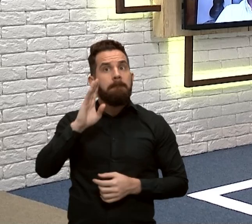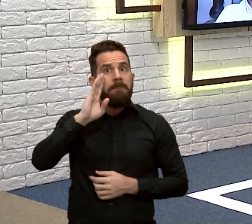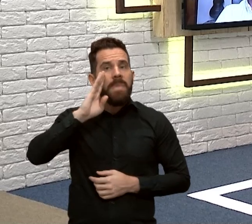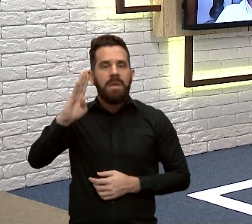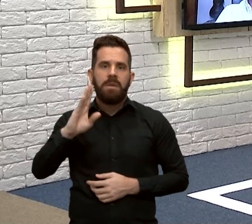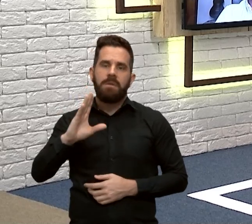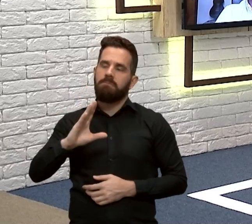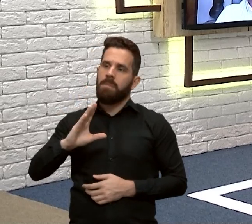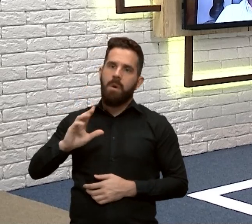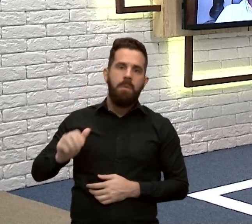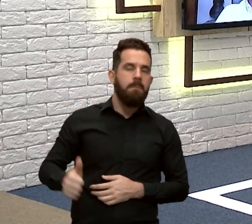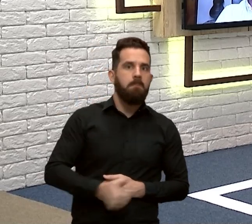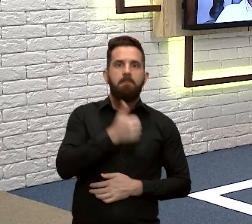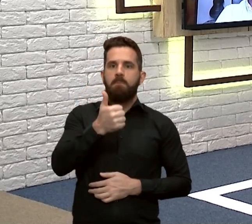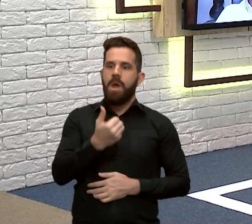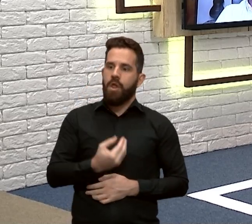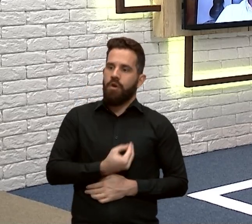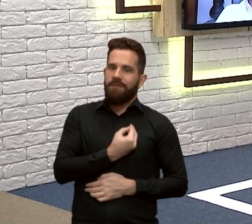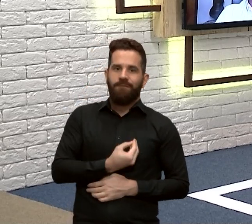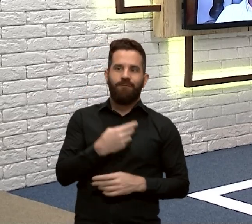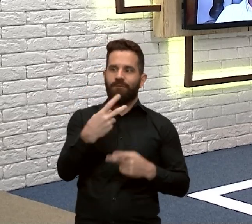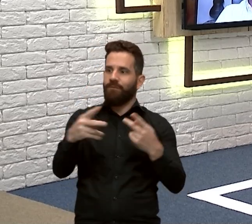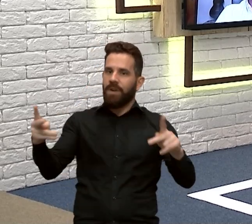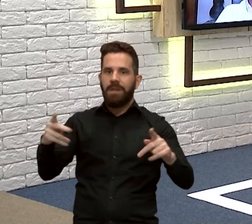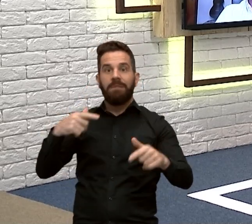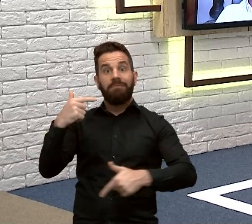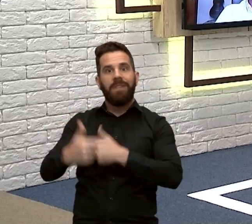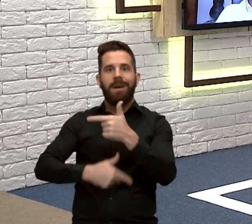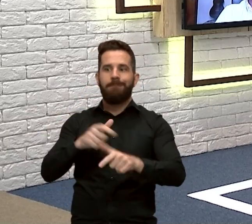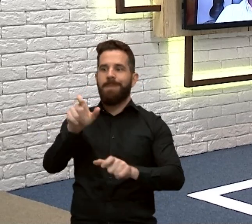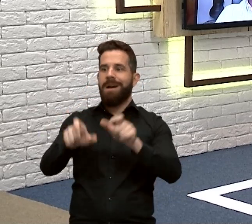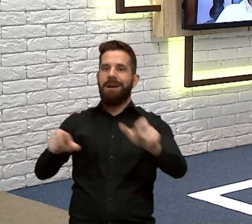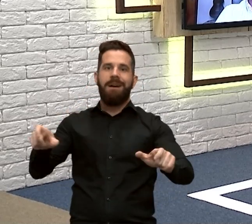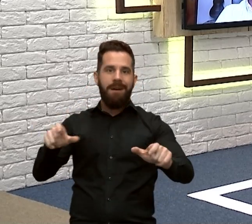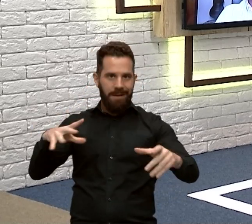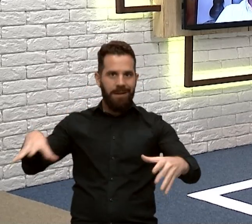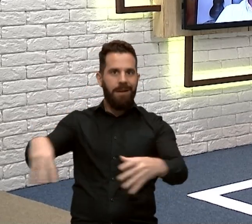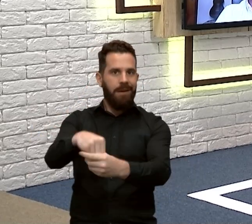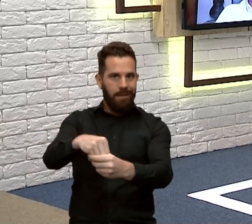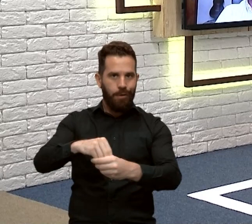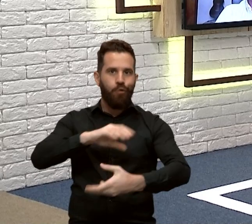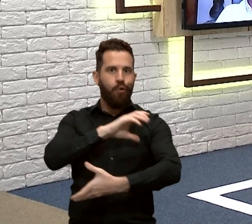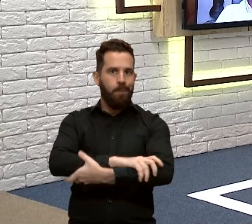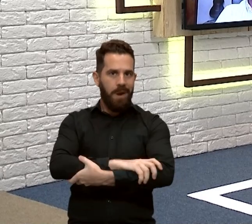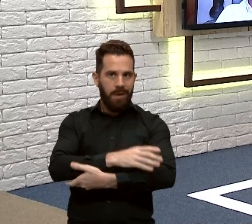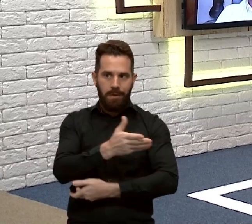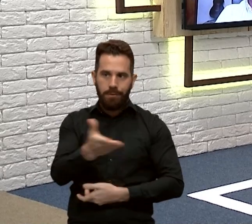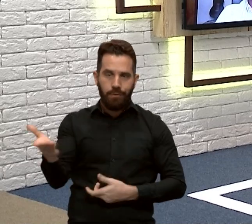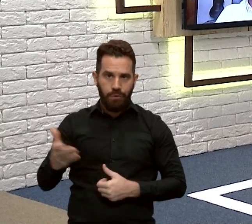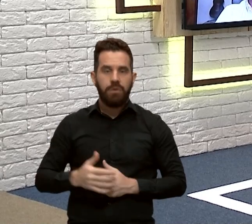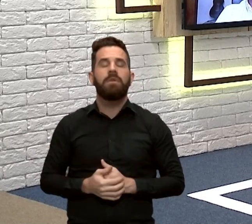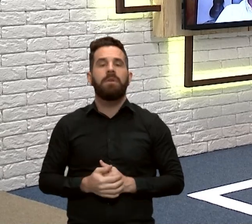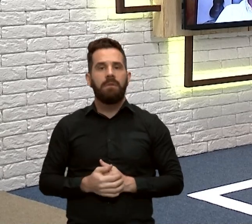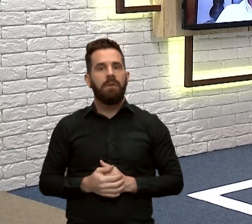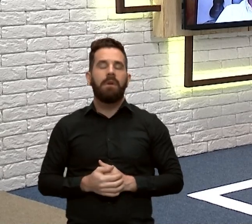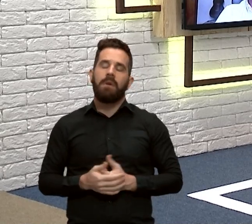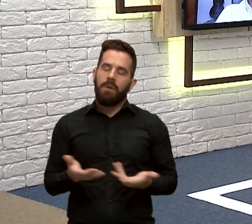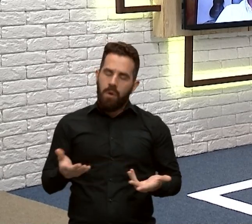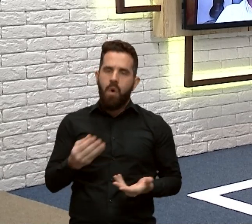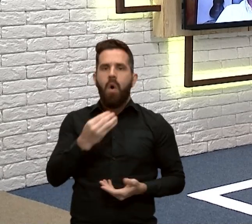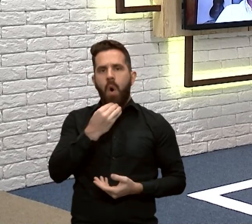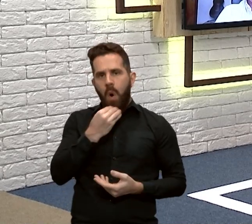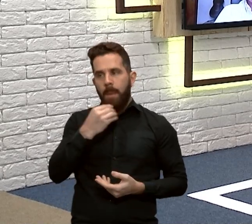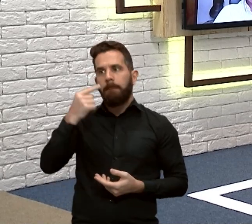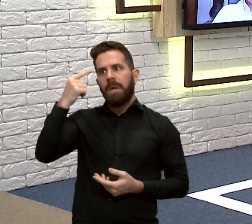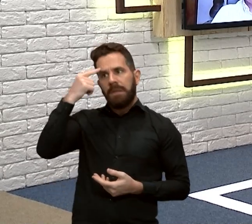trabalho dos cooperados dessas cooperativas, para que eles possam realmente aí melhorar a sua renda,